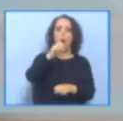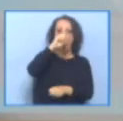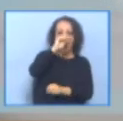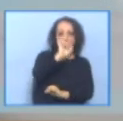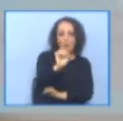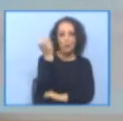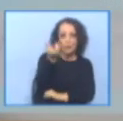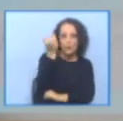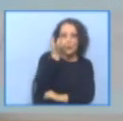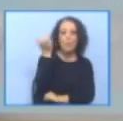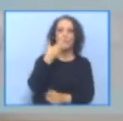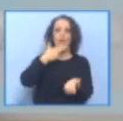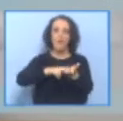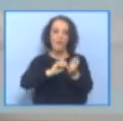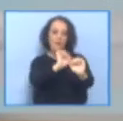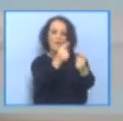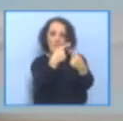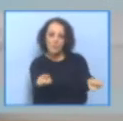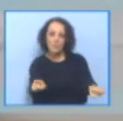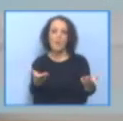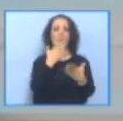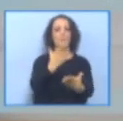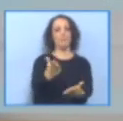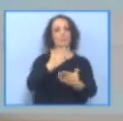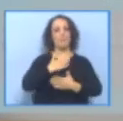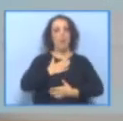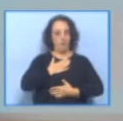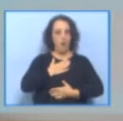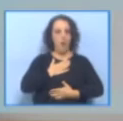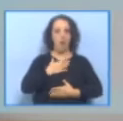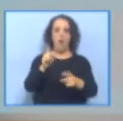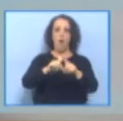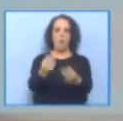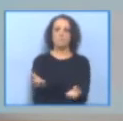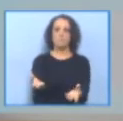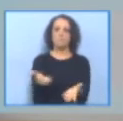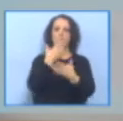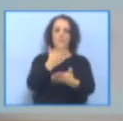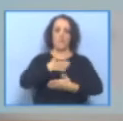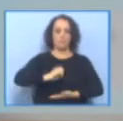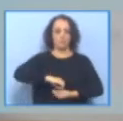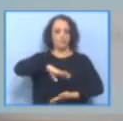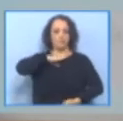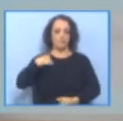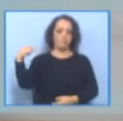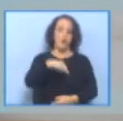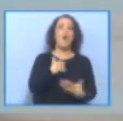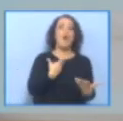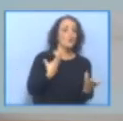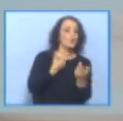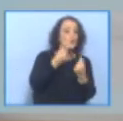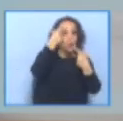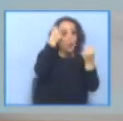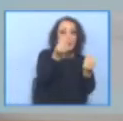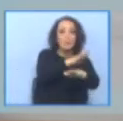perceber as realidades diferentes, também trazer muito para os escuteiros, ensinar agora os miúdos, estou com os levitos, por exemplo,